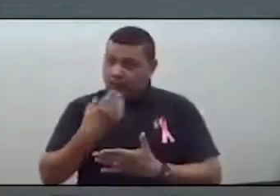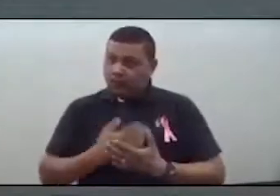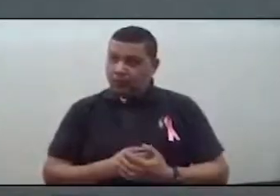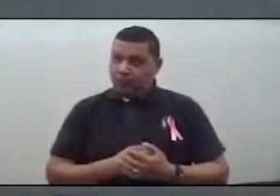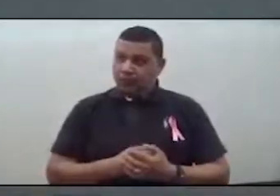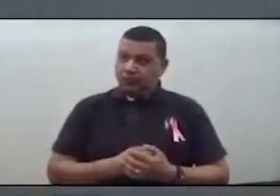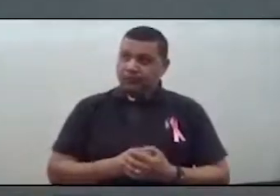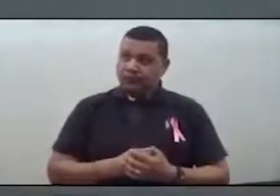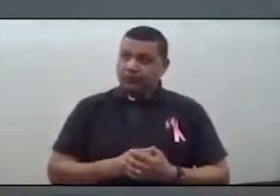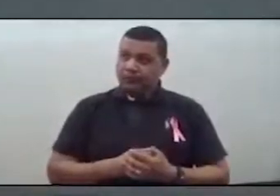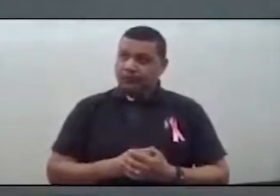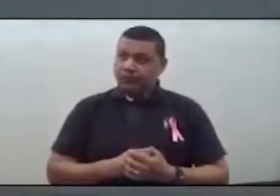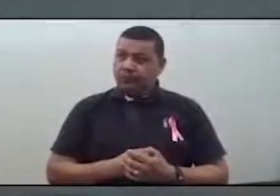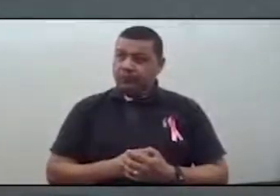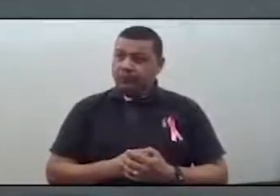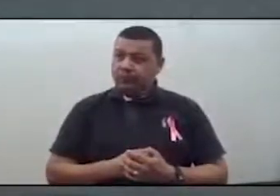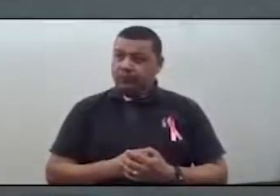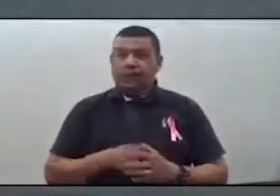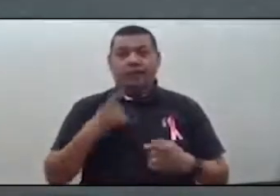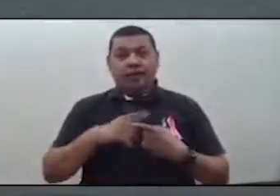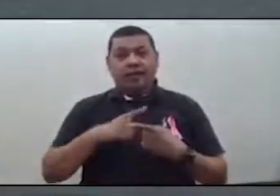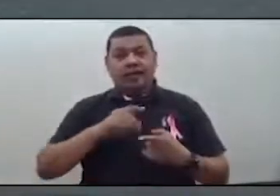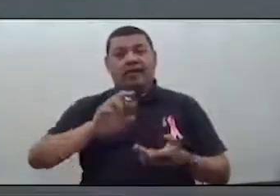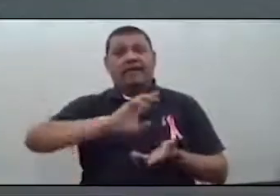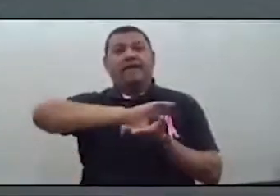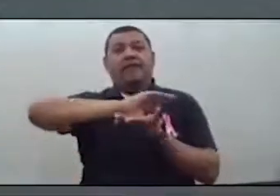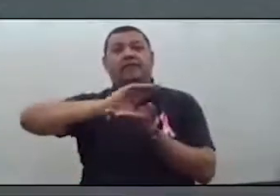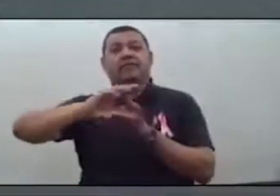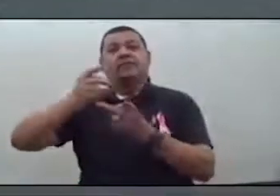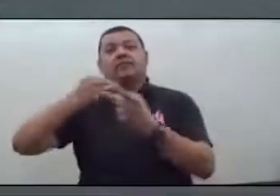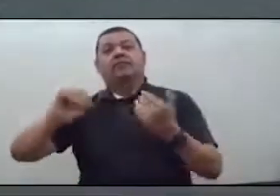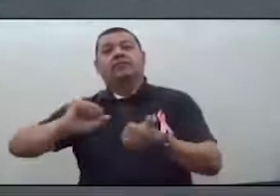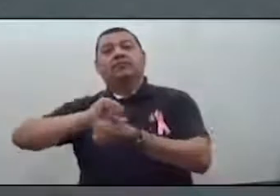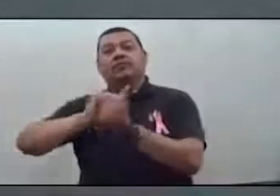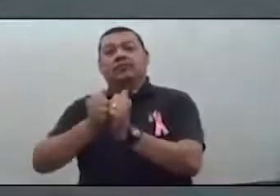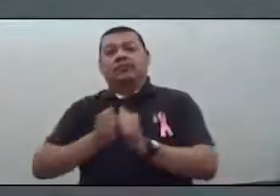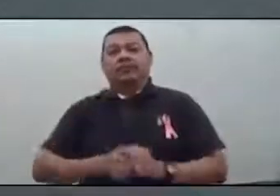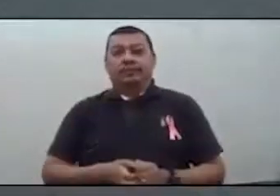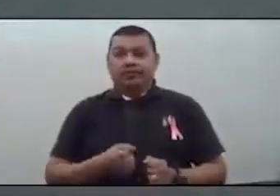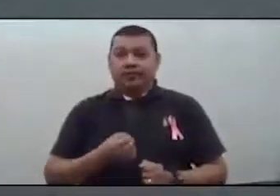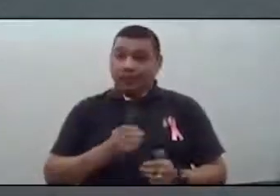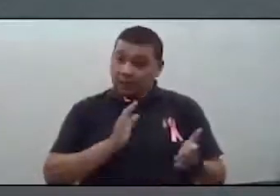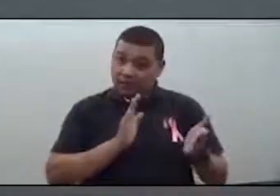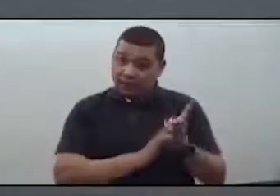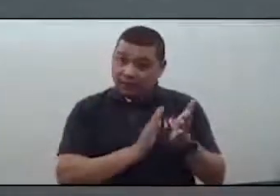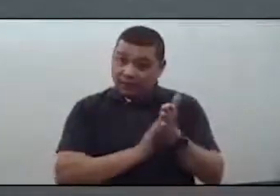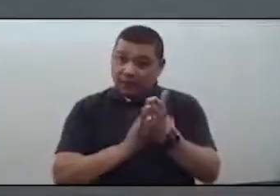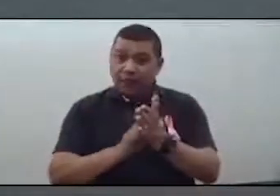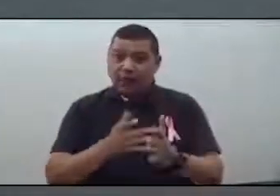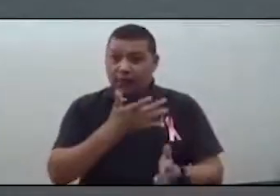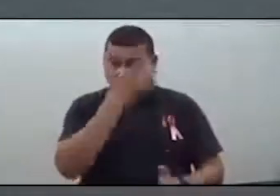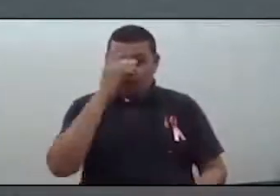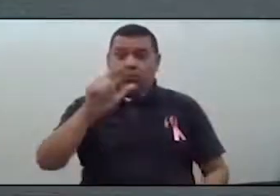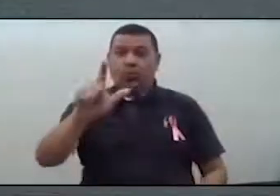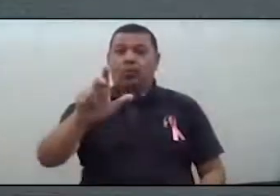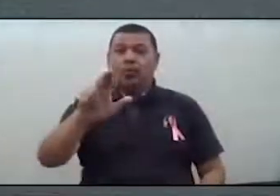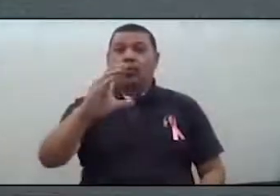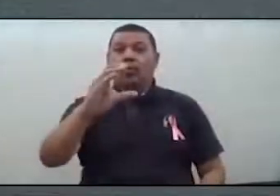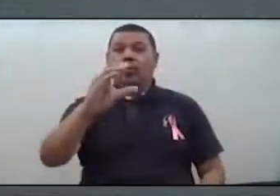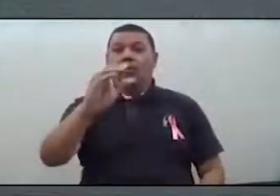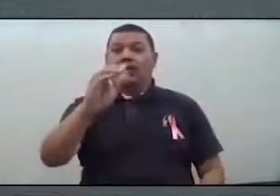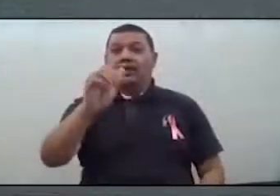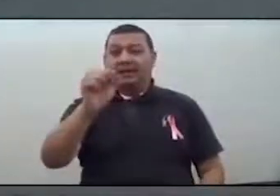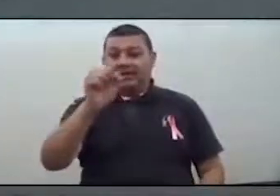arbitragens que nós sofremos tanto no final de semana. Quero aqui parabenizar o Lucas novamente, sábado, sexta,